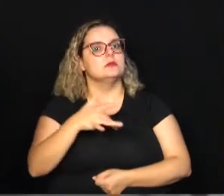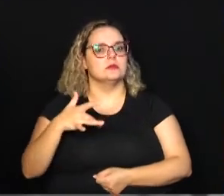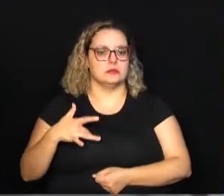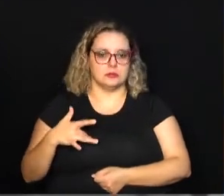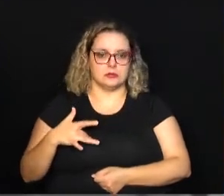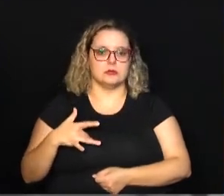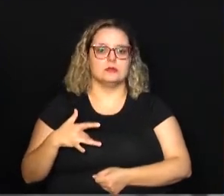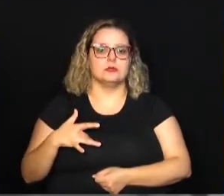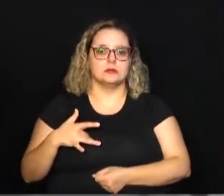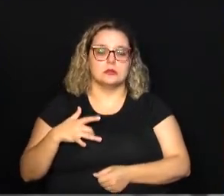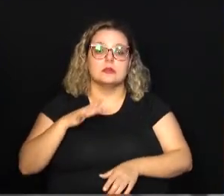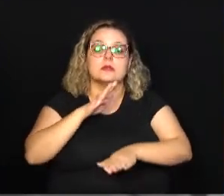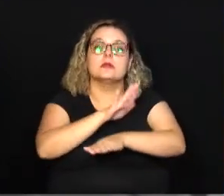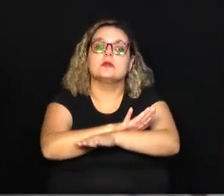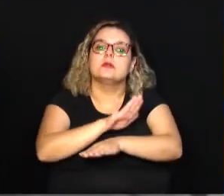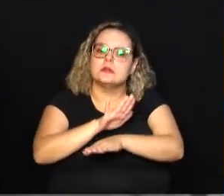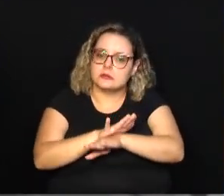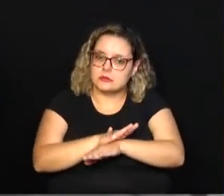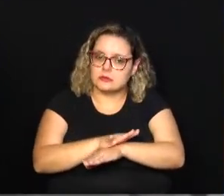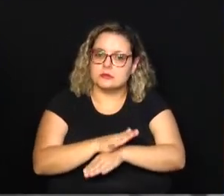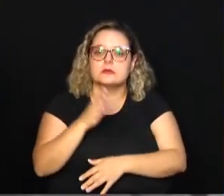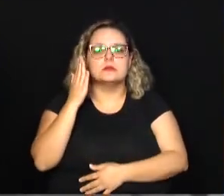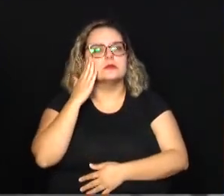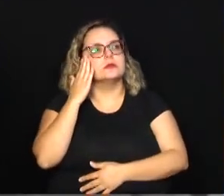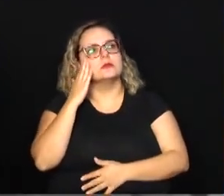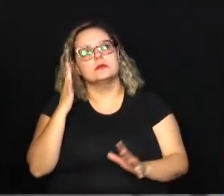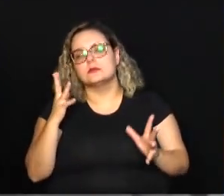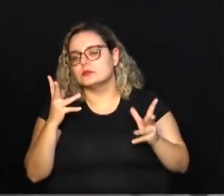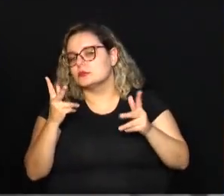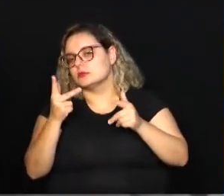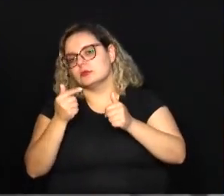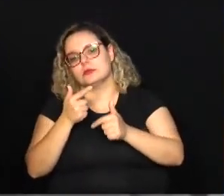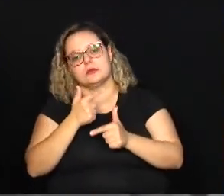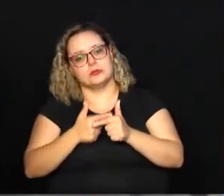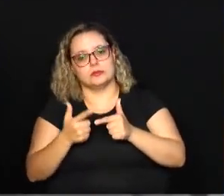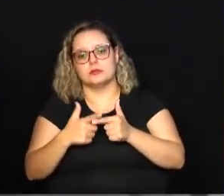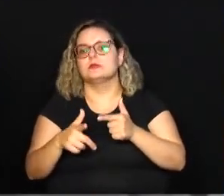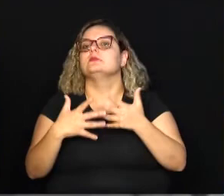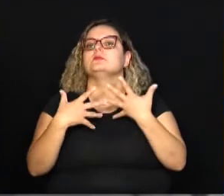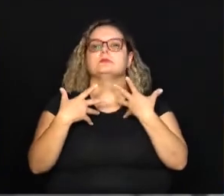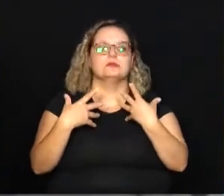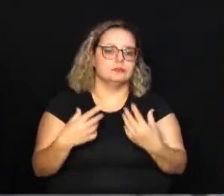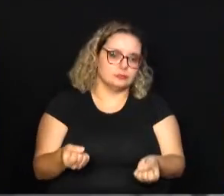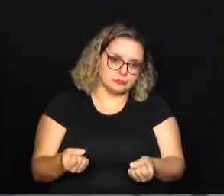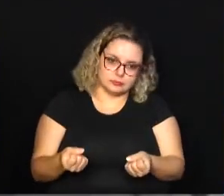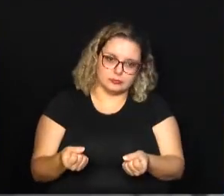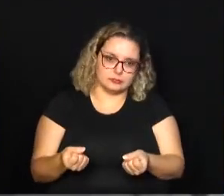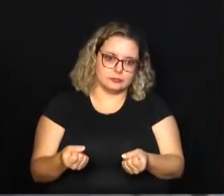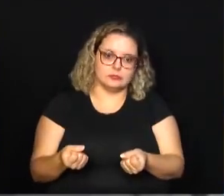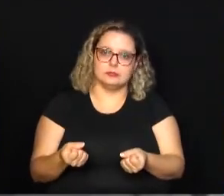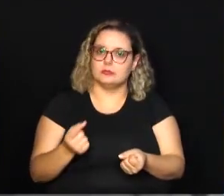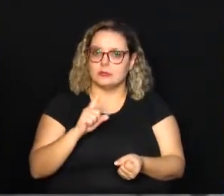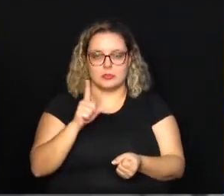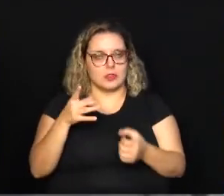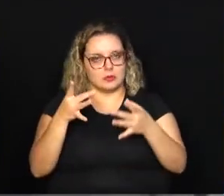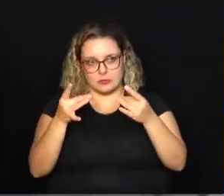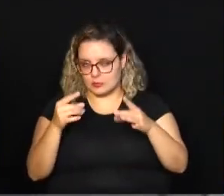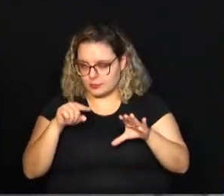e colaborar, e eu sei todos os problemas dessa aceitação, eu não vou também entrar nesse detalhe,